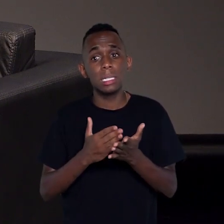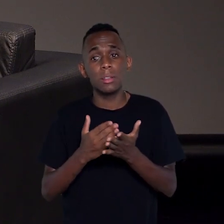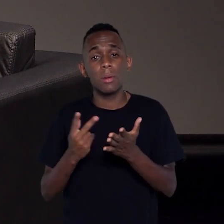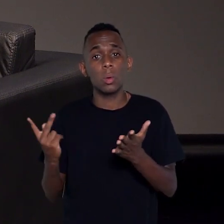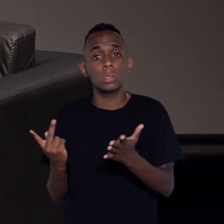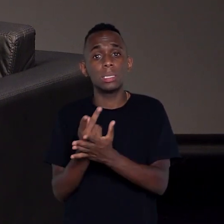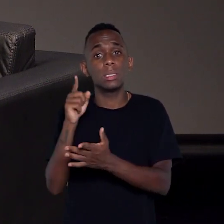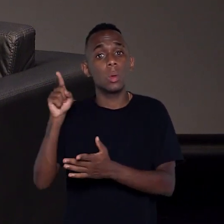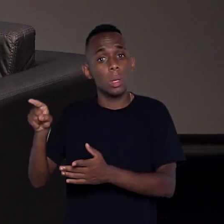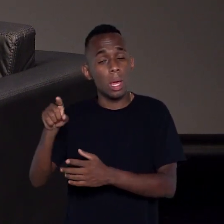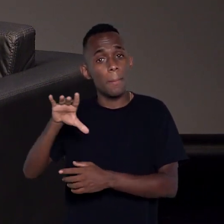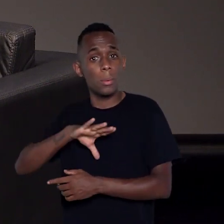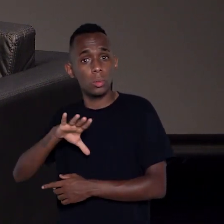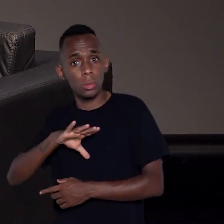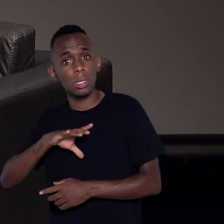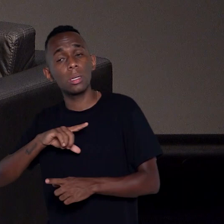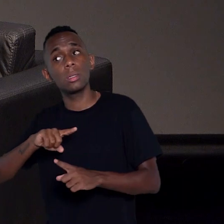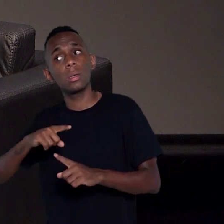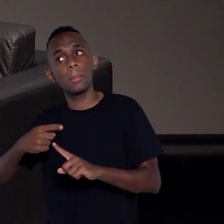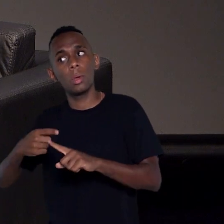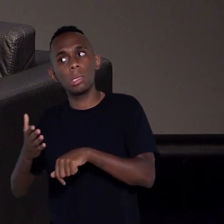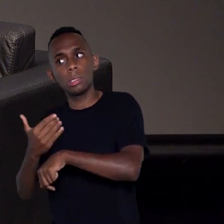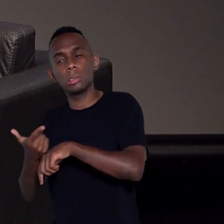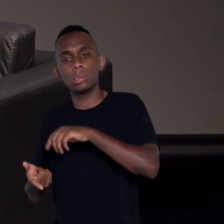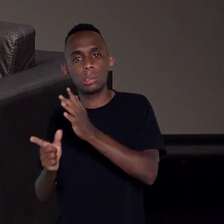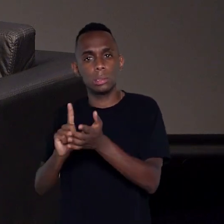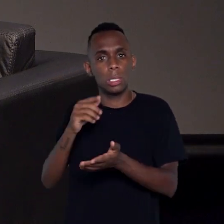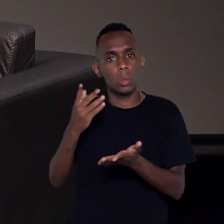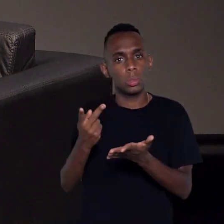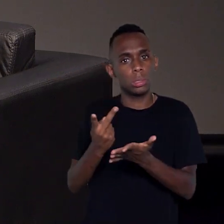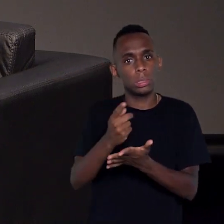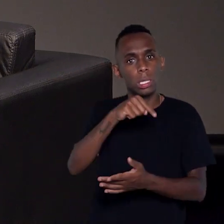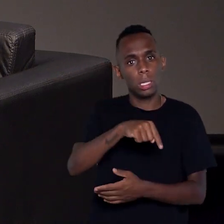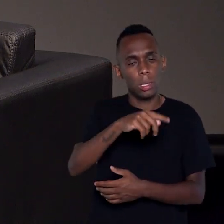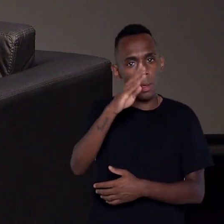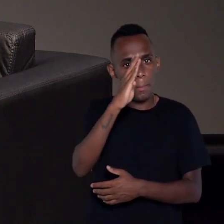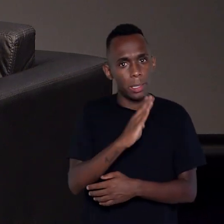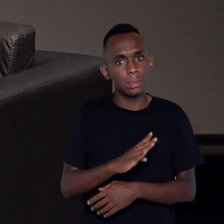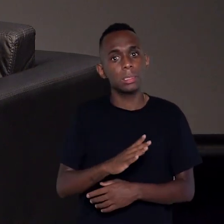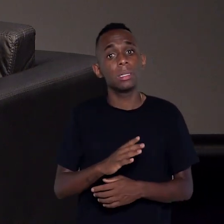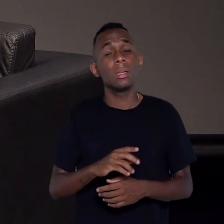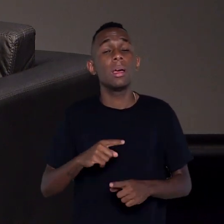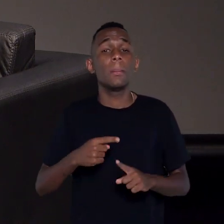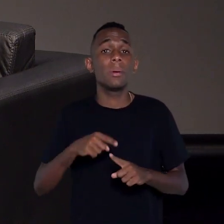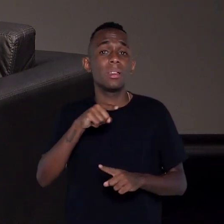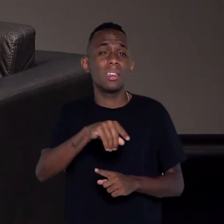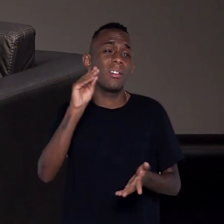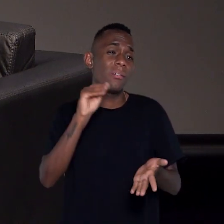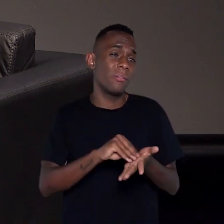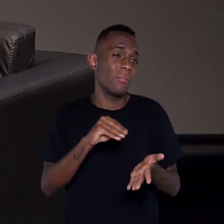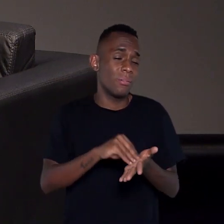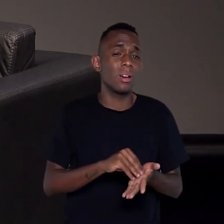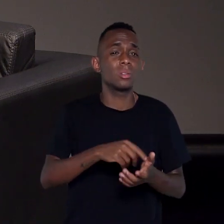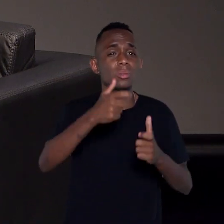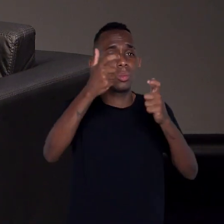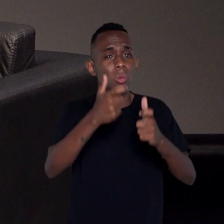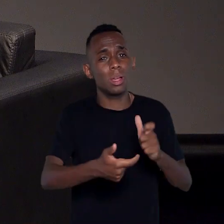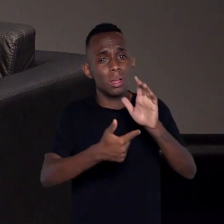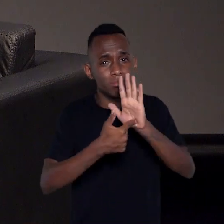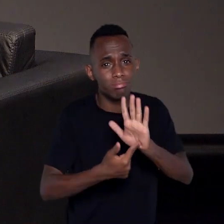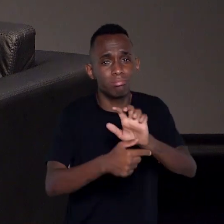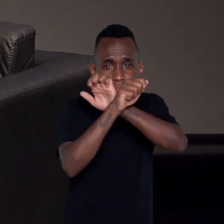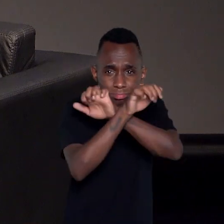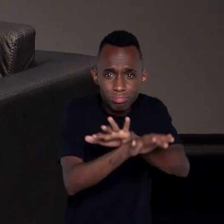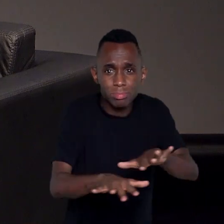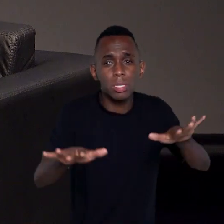lá, né? Aconteceu lá antes de acontecer aqui, inclusive pela falta de espaço para publicação. Foi uma